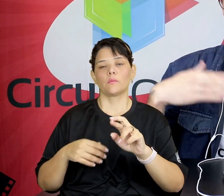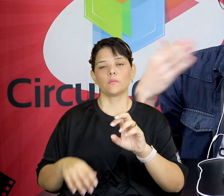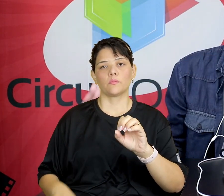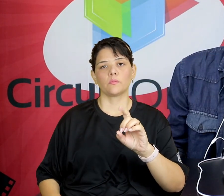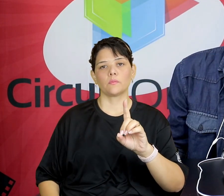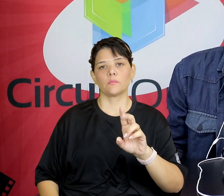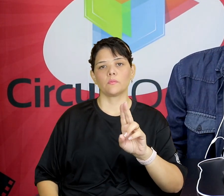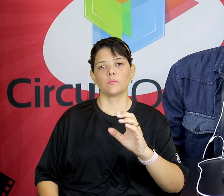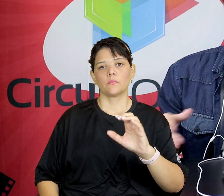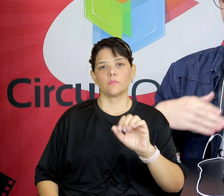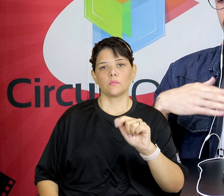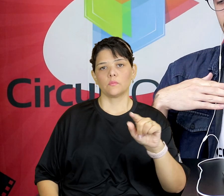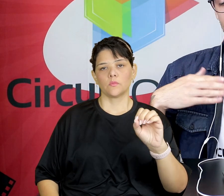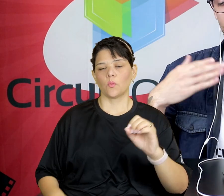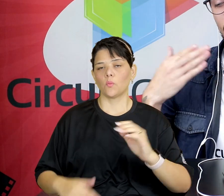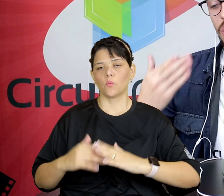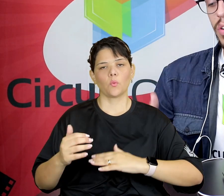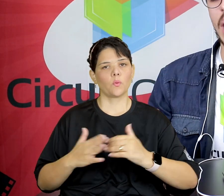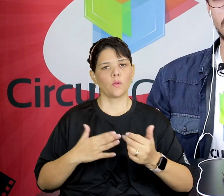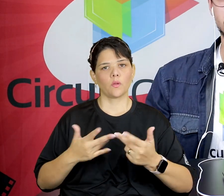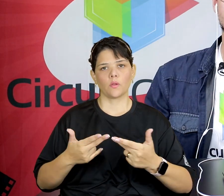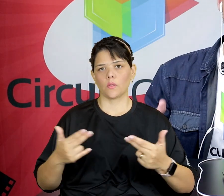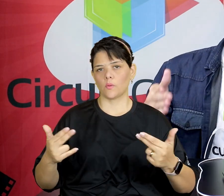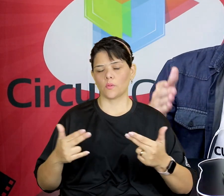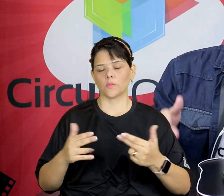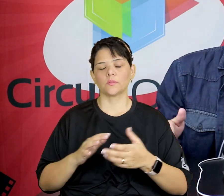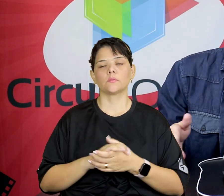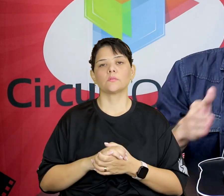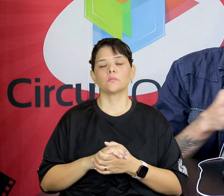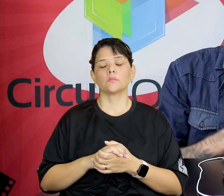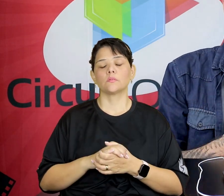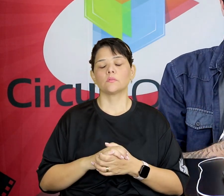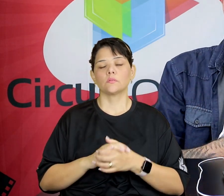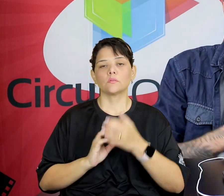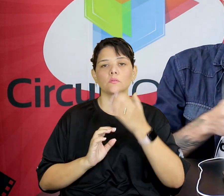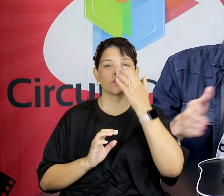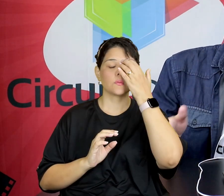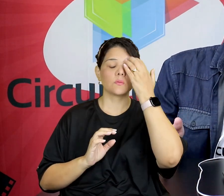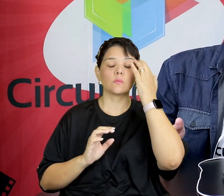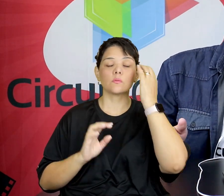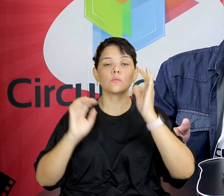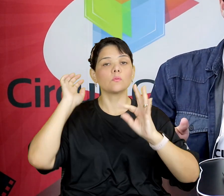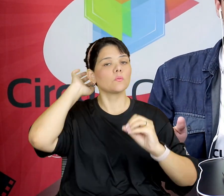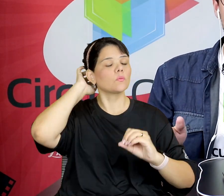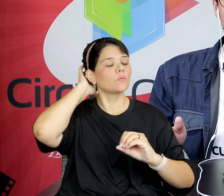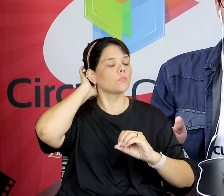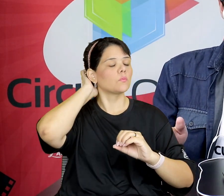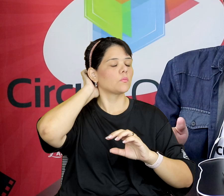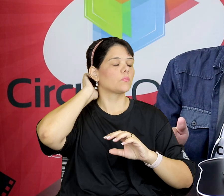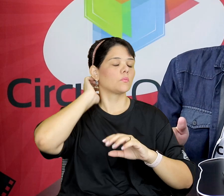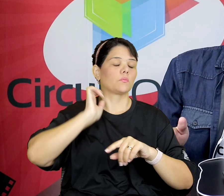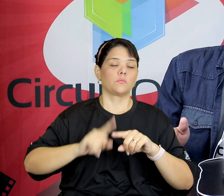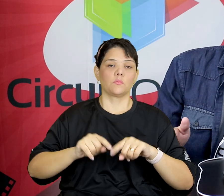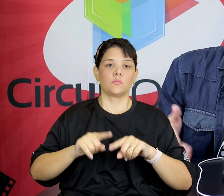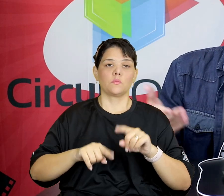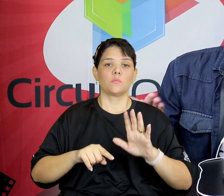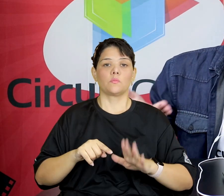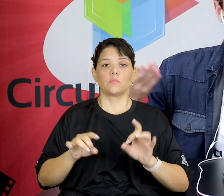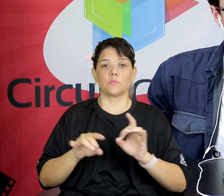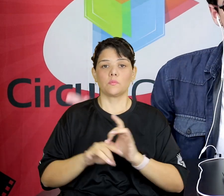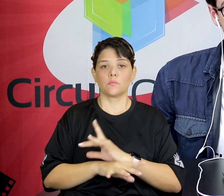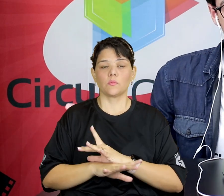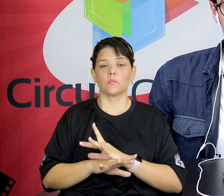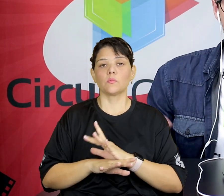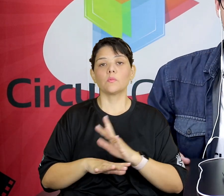filme, uma propaganda, a pós-produção é o momento que todo o material foi captado. E